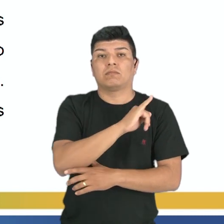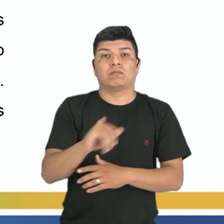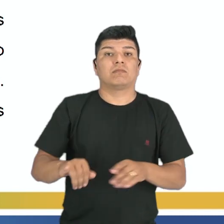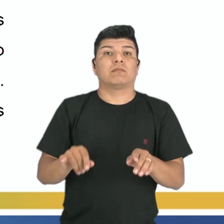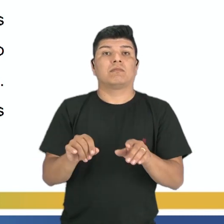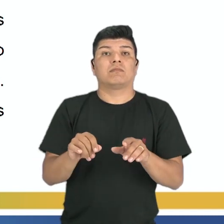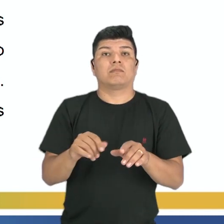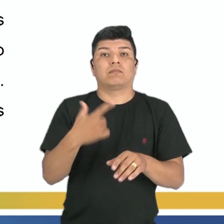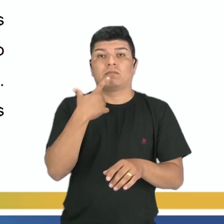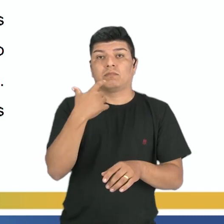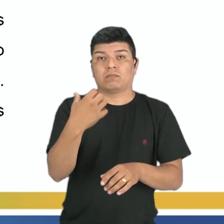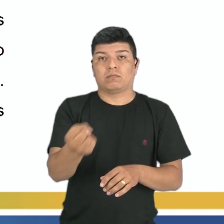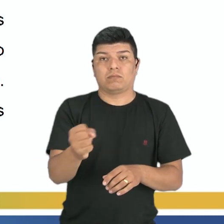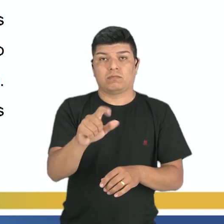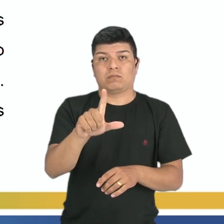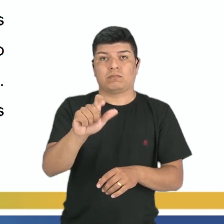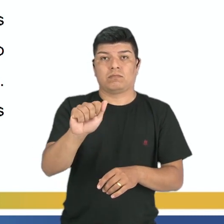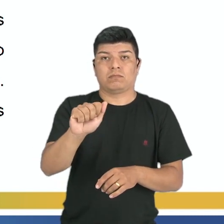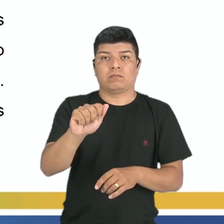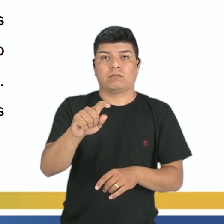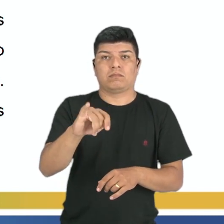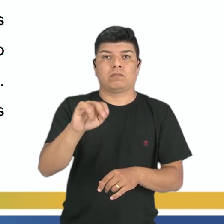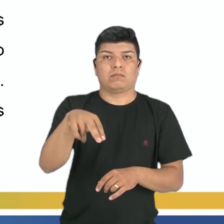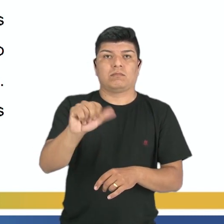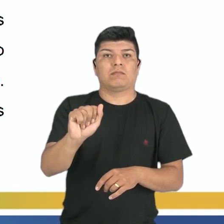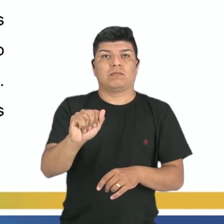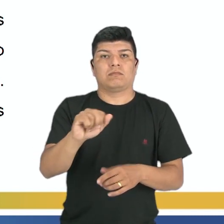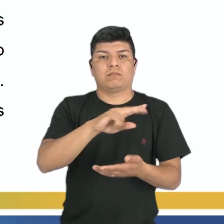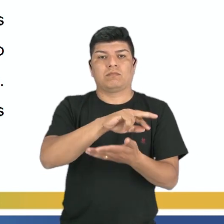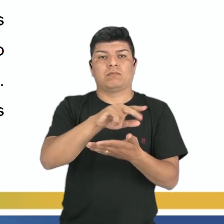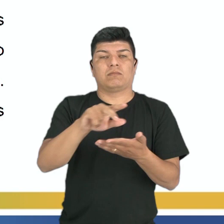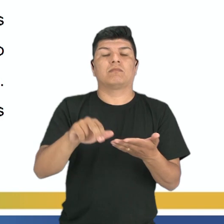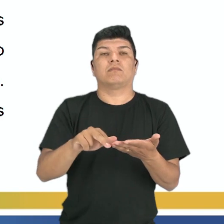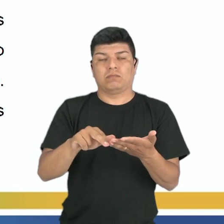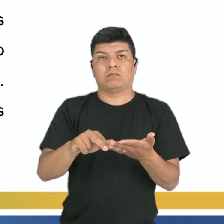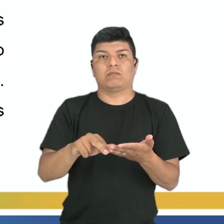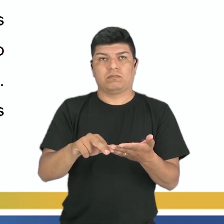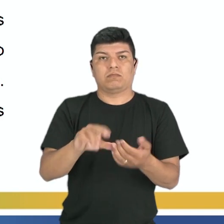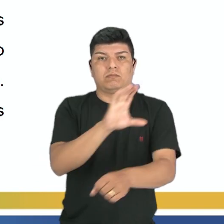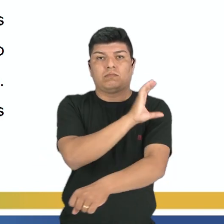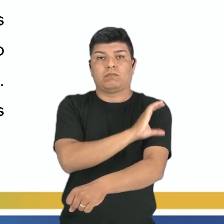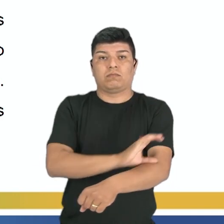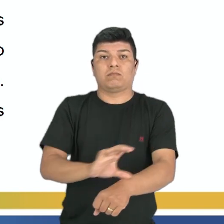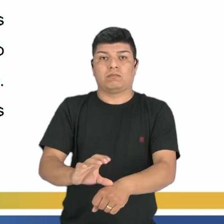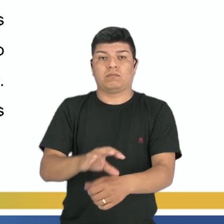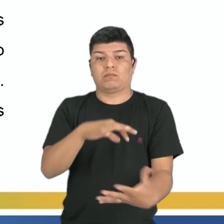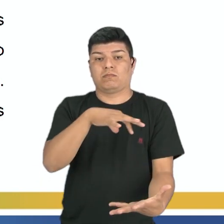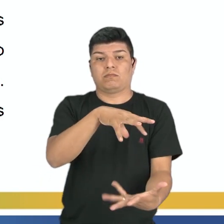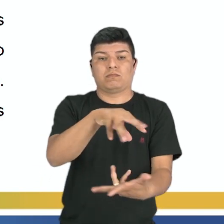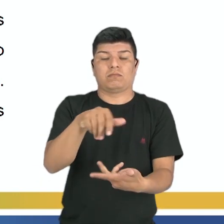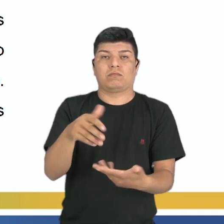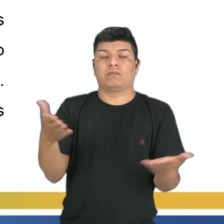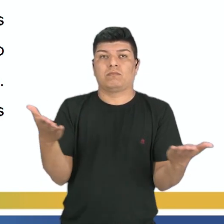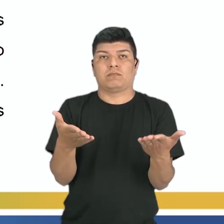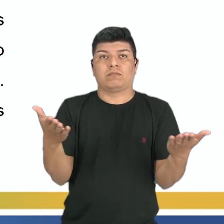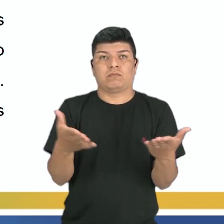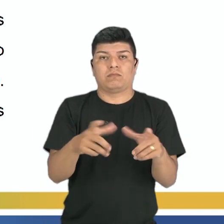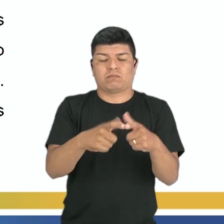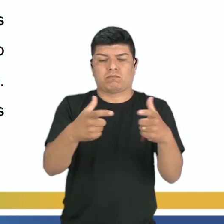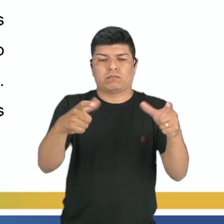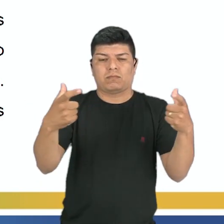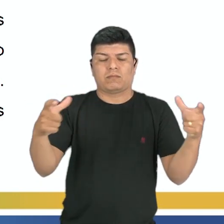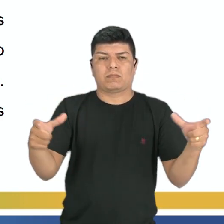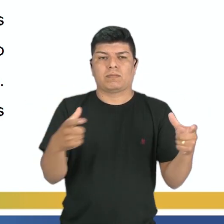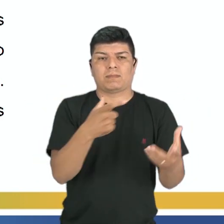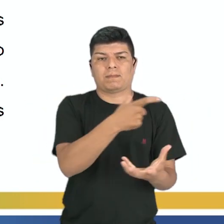latinas predominam em diferentes culturas do mundo atual. Ou seja, como o Império Romano ele se expandiu por vários